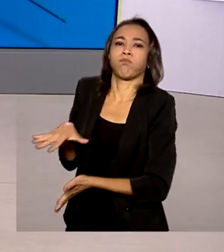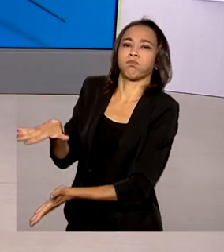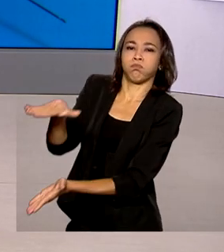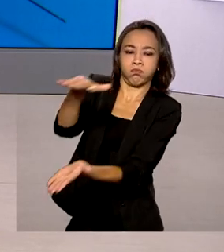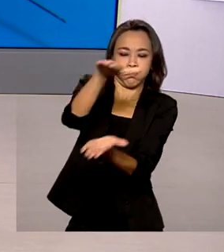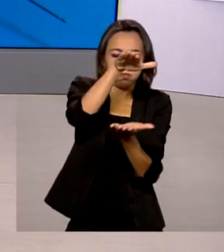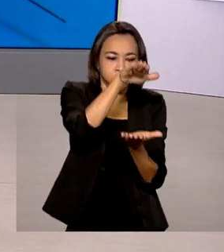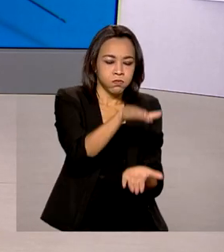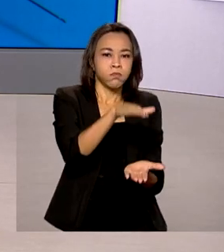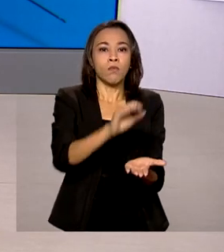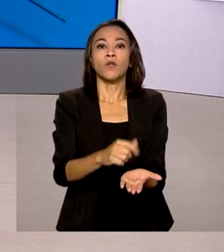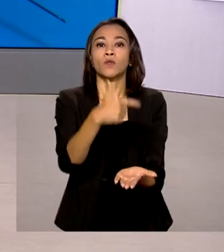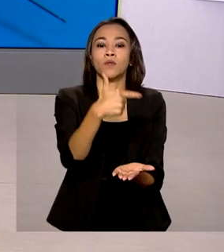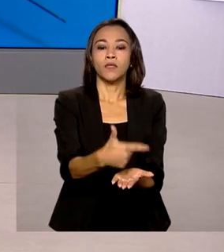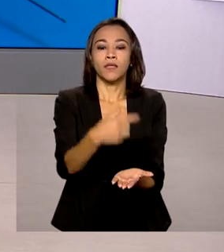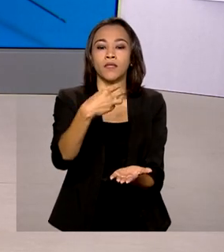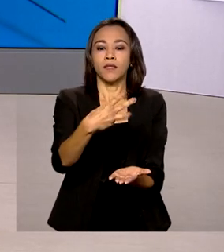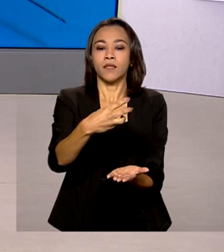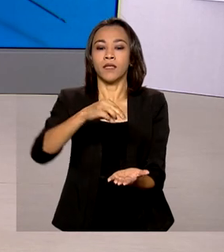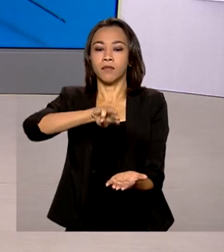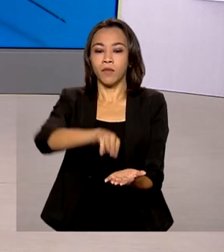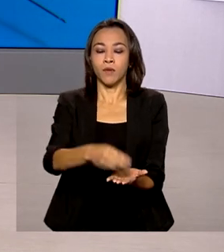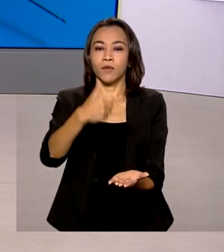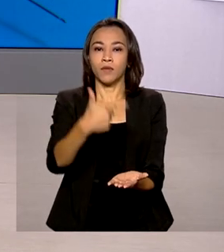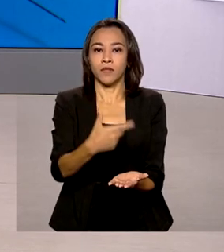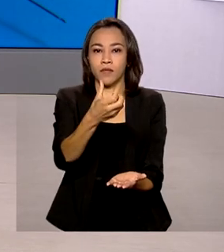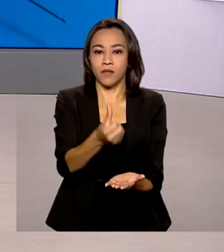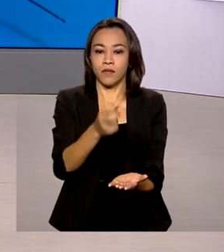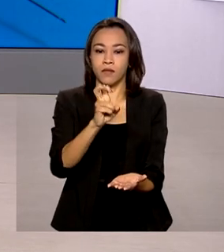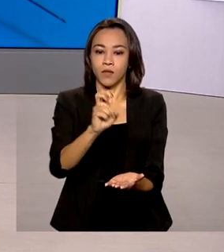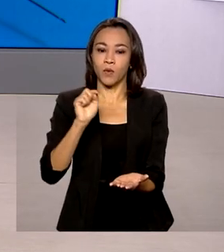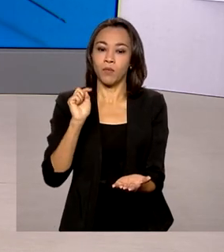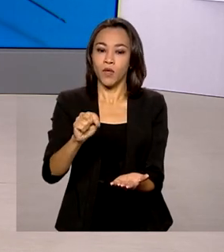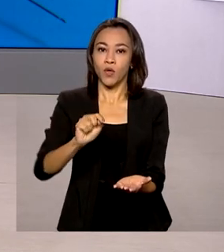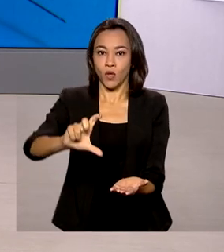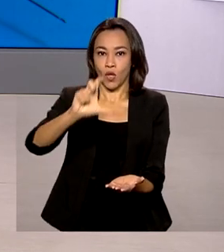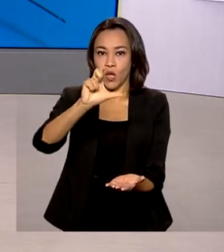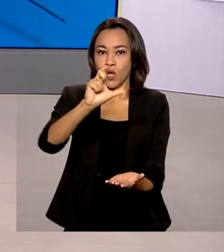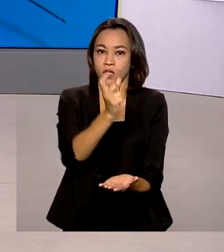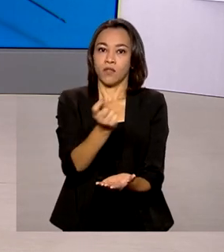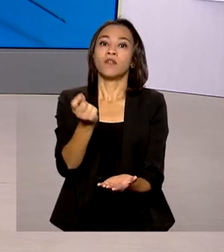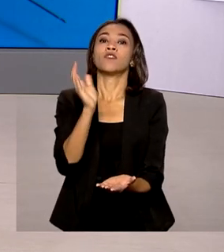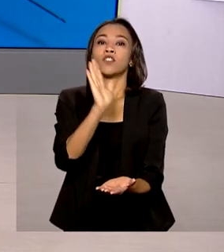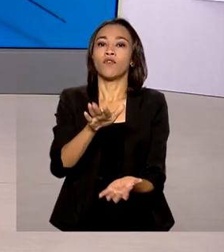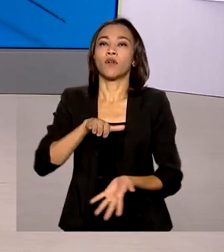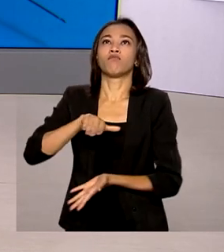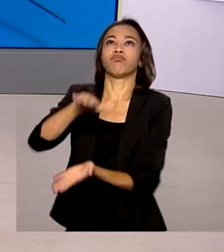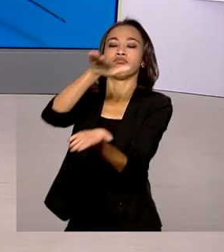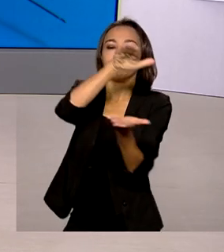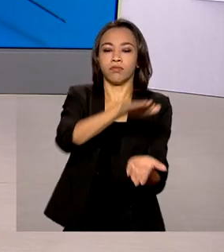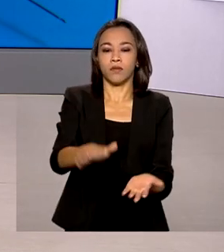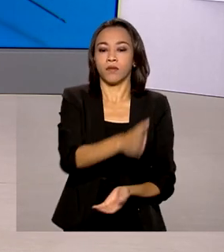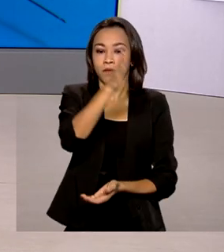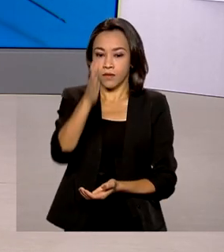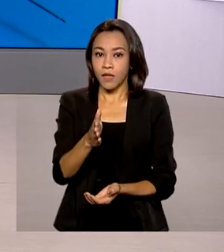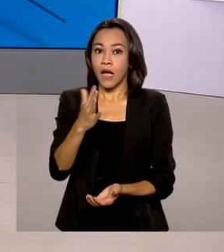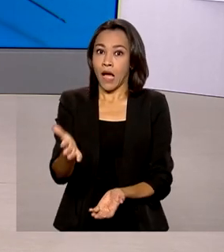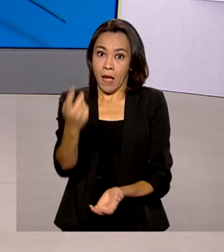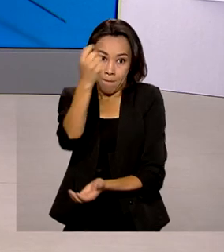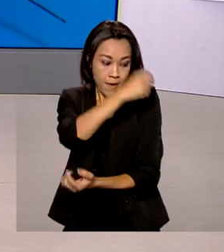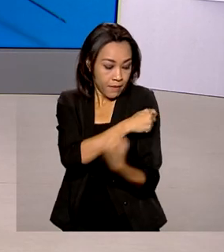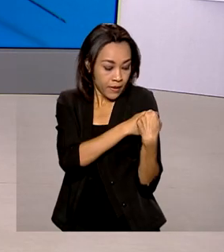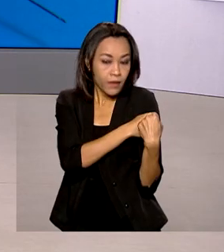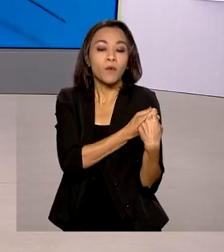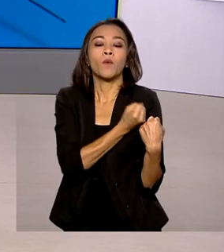distribuídas 233 milhões e 265 mil doses de vacina. As doses aplicadas somam